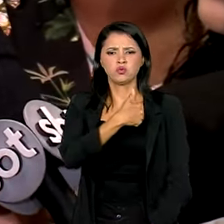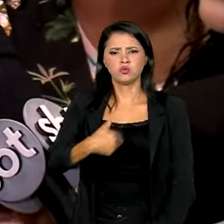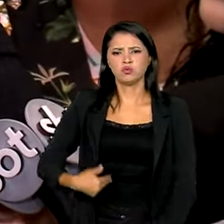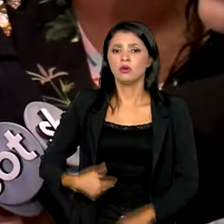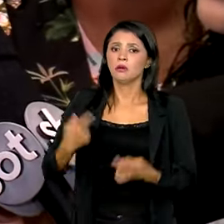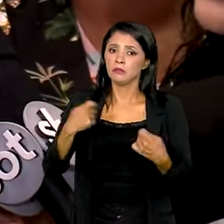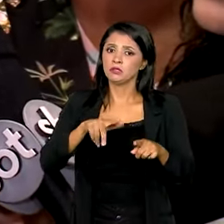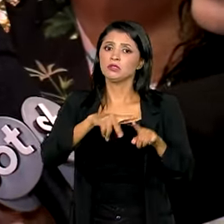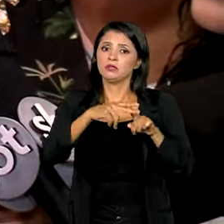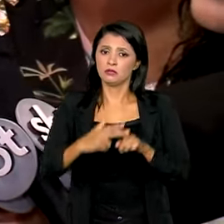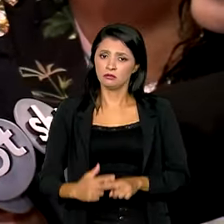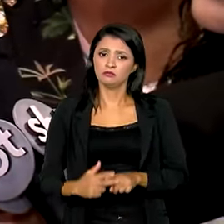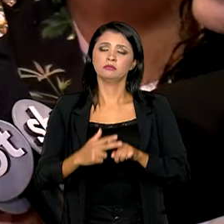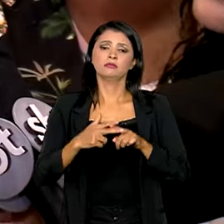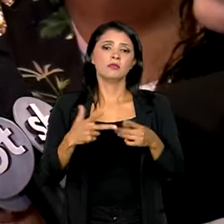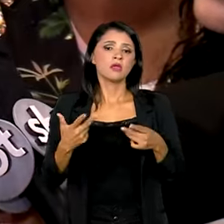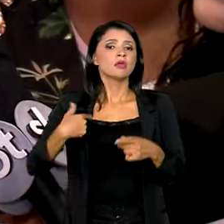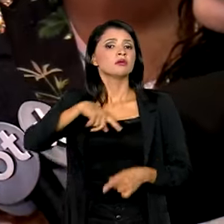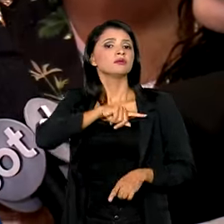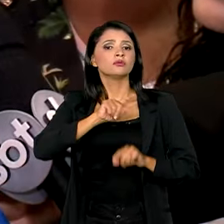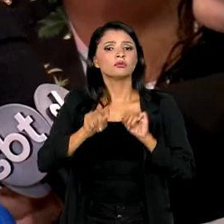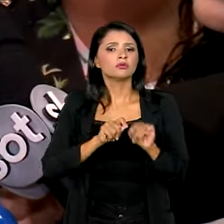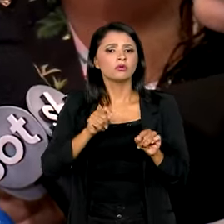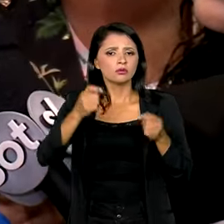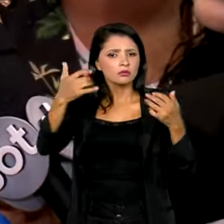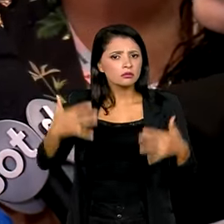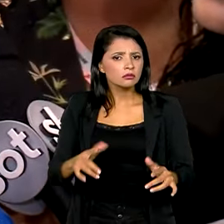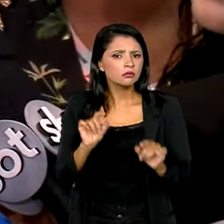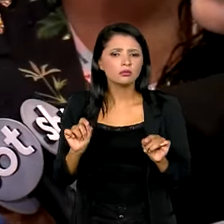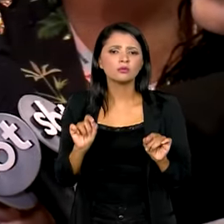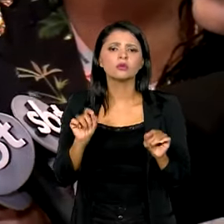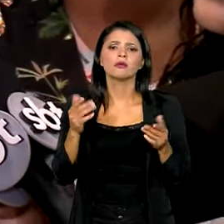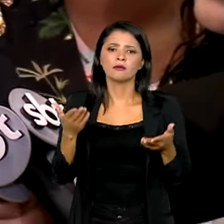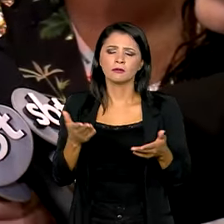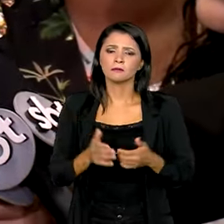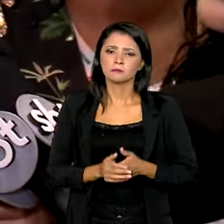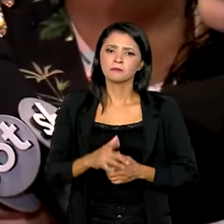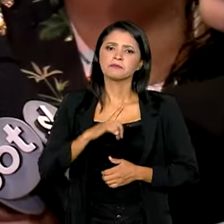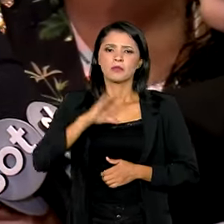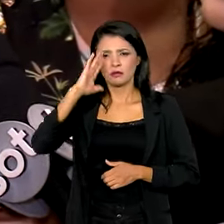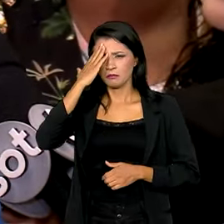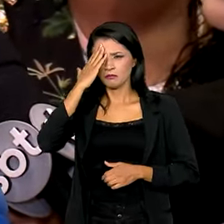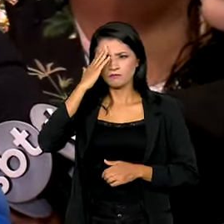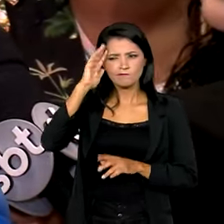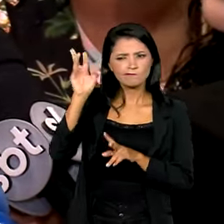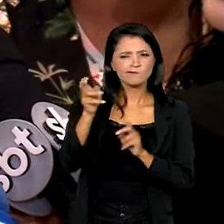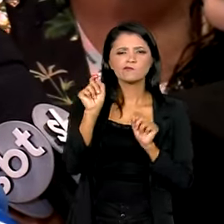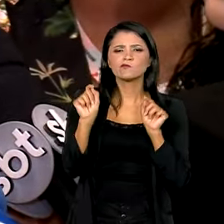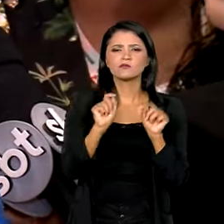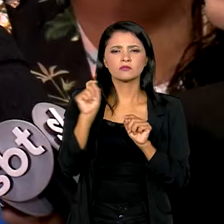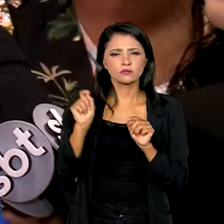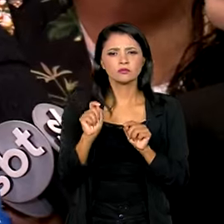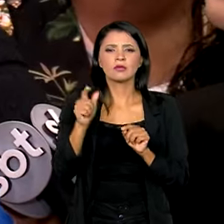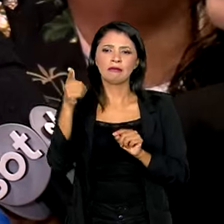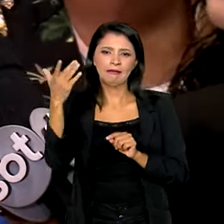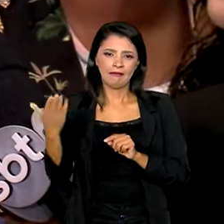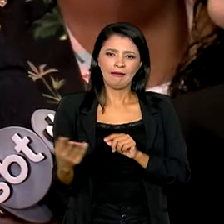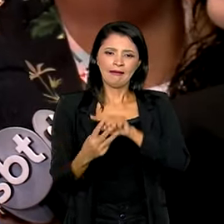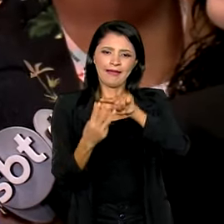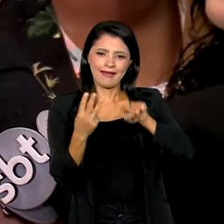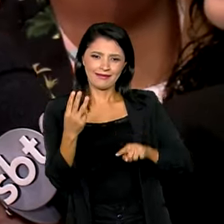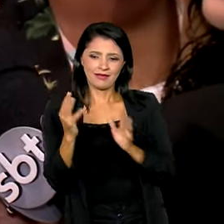preciso adequar. O que nós estamos falando aqui a vocês é o seguinte: há um entendimento entre as